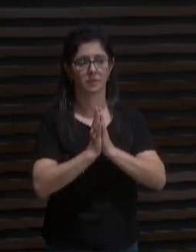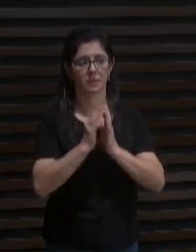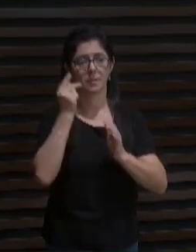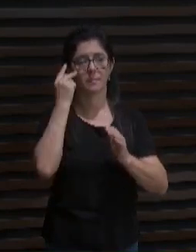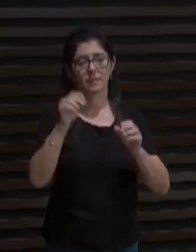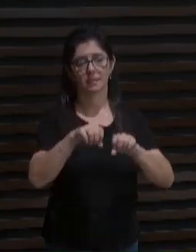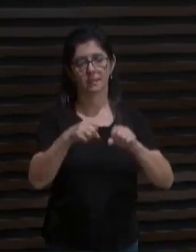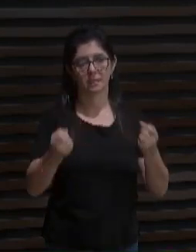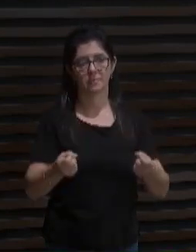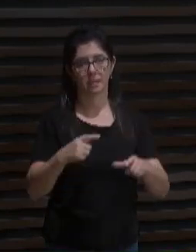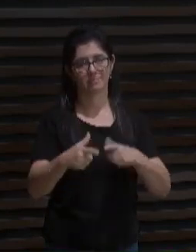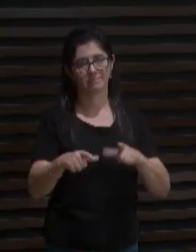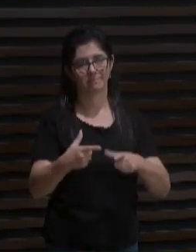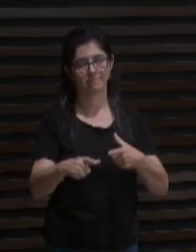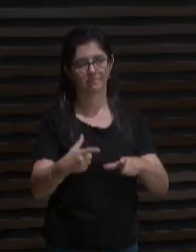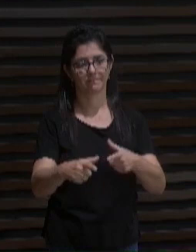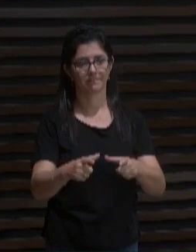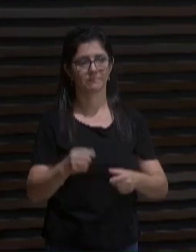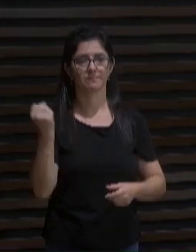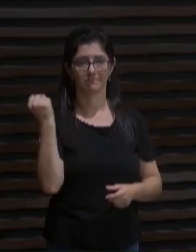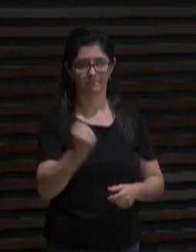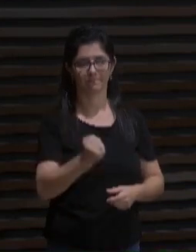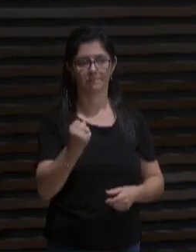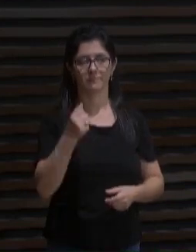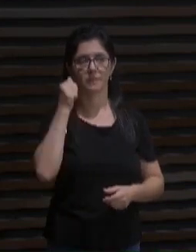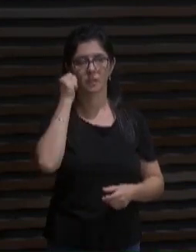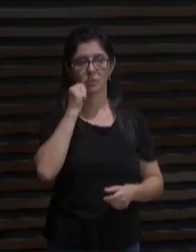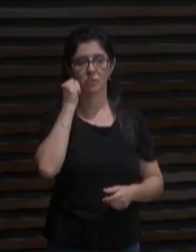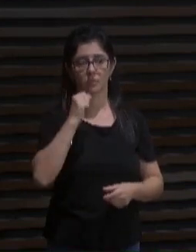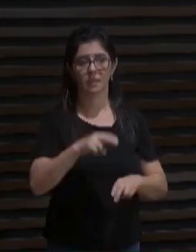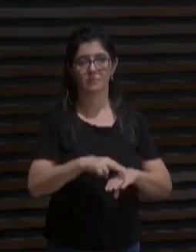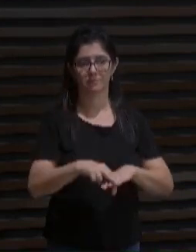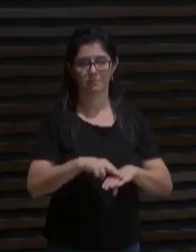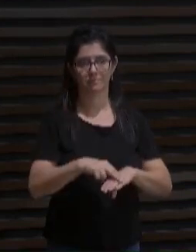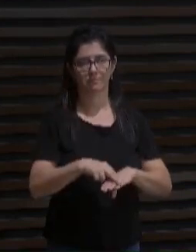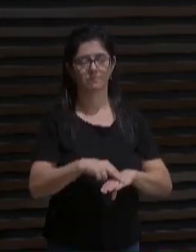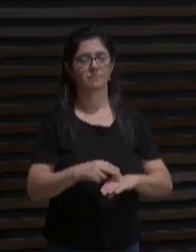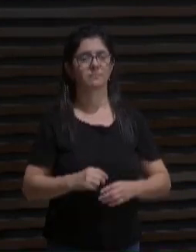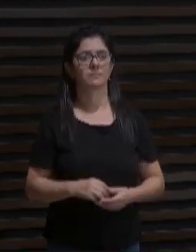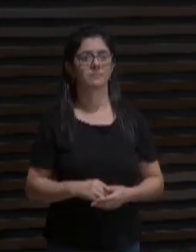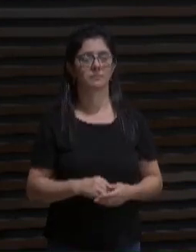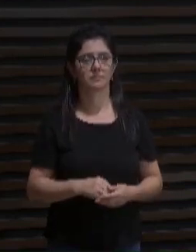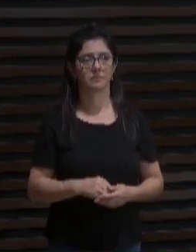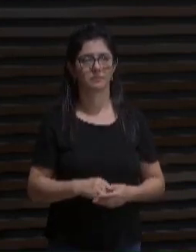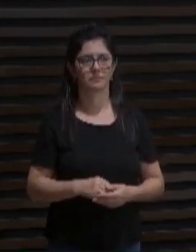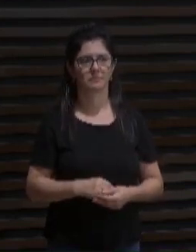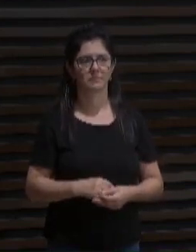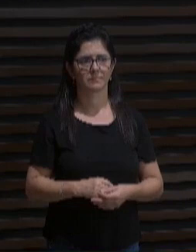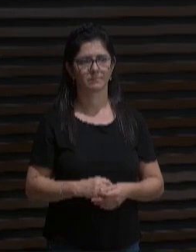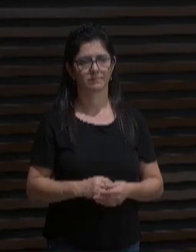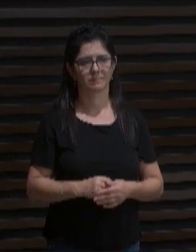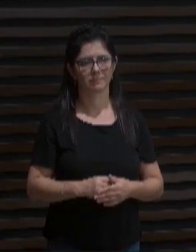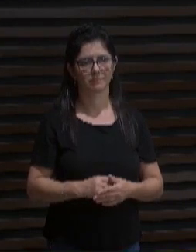tradição, e foi quebrada. Este homem nos ensina a orar. Ele tem uma frase que ele